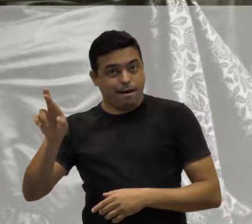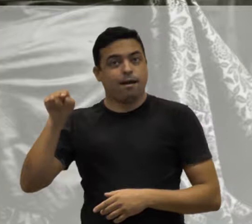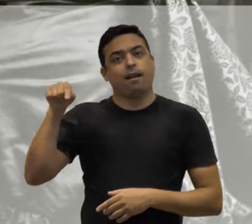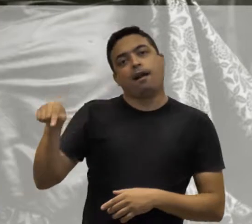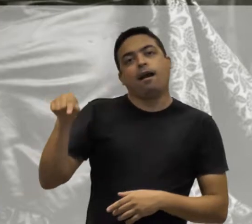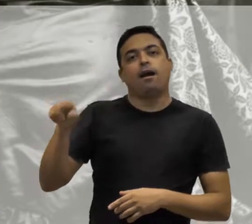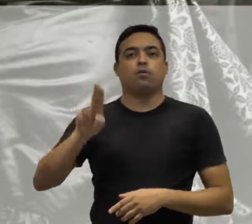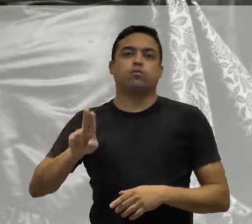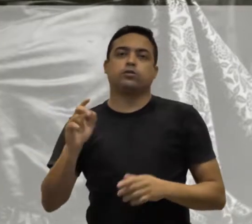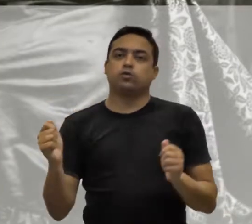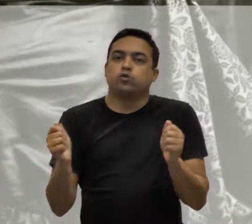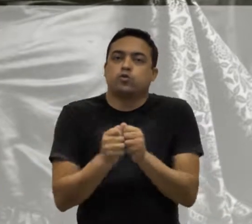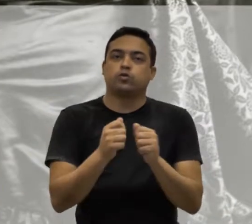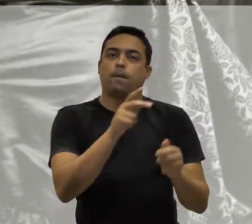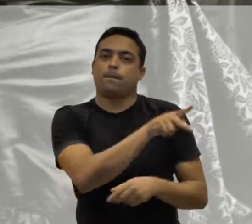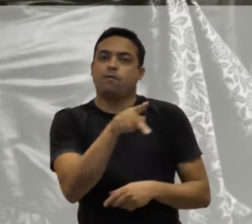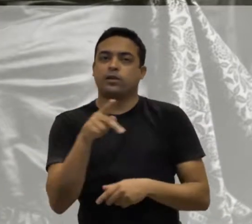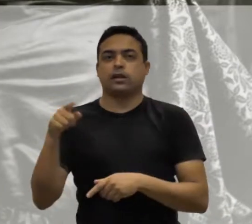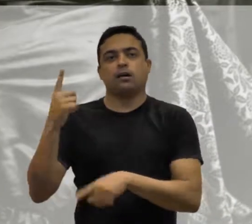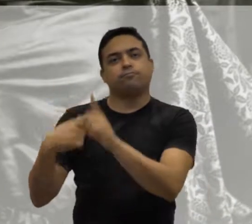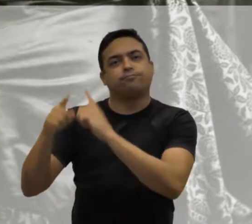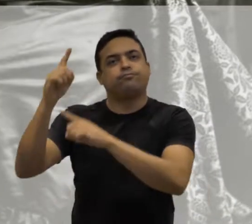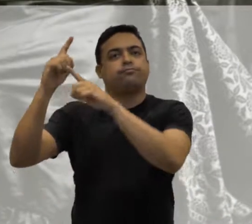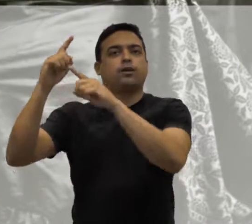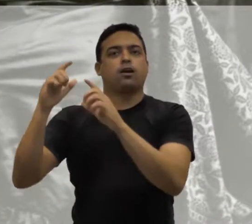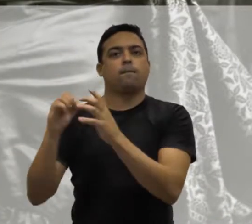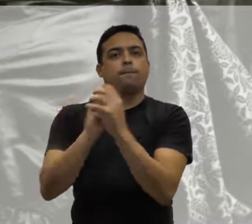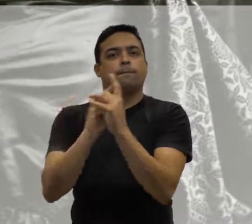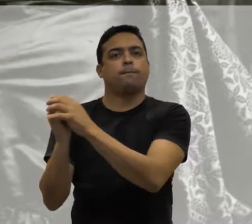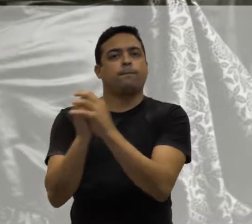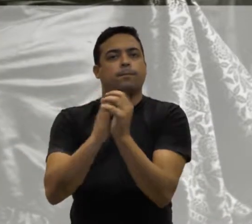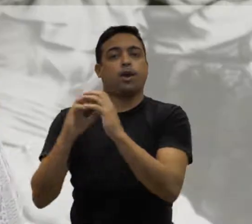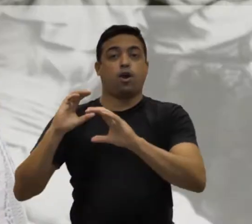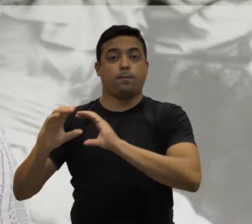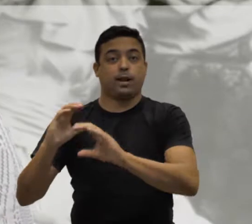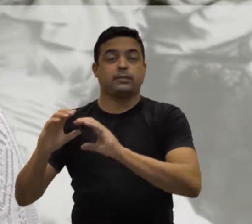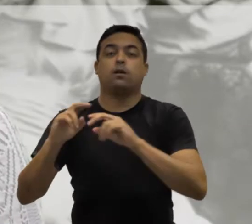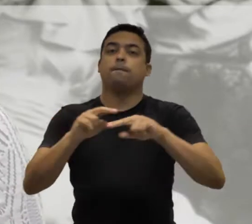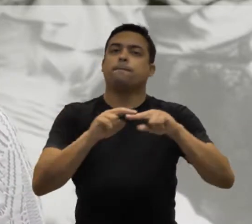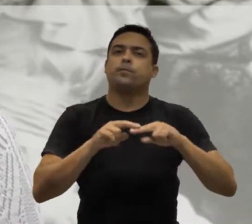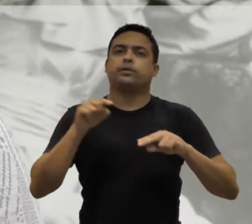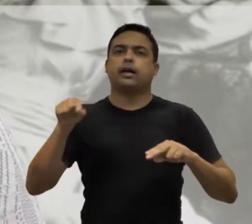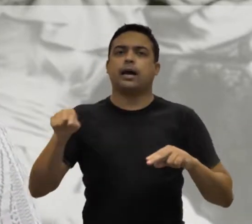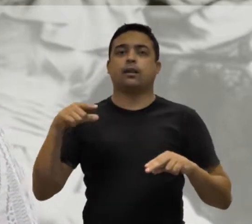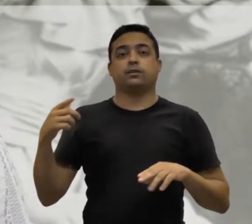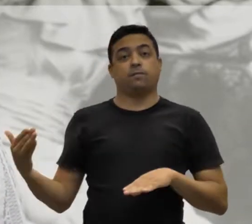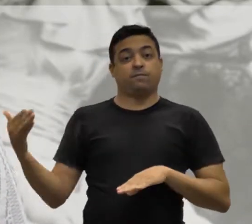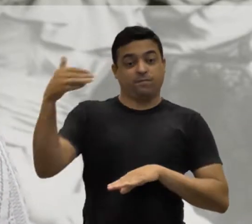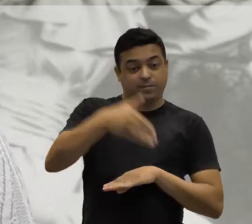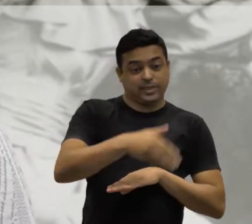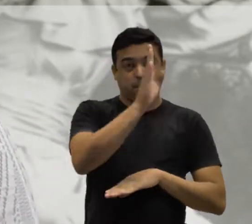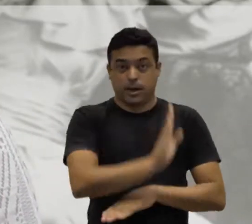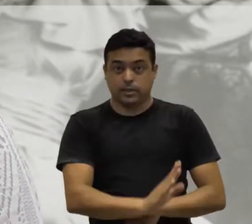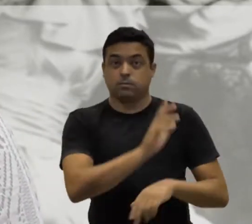com a professora e evoluiu sua comunicação para a língua de sinais manual. No Brasil, após a visita de